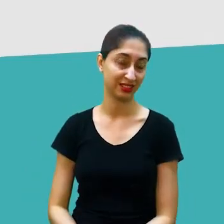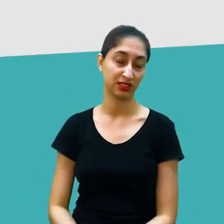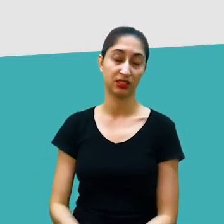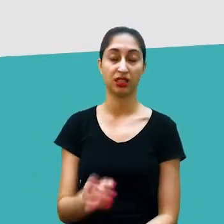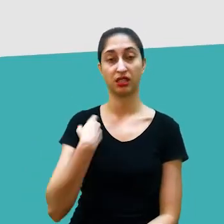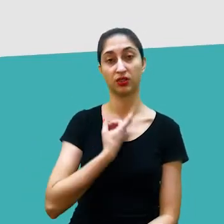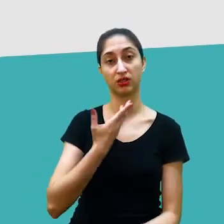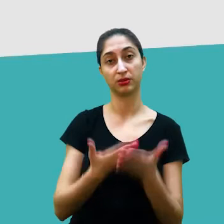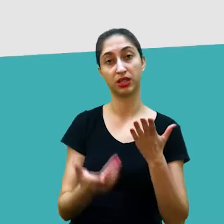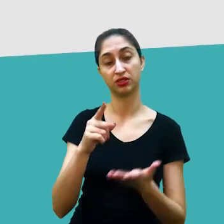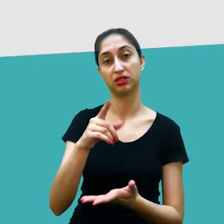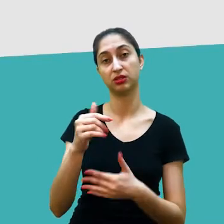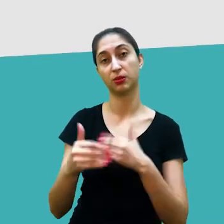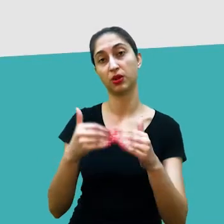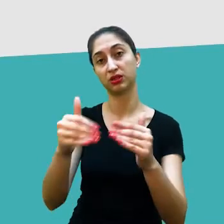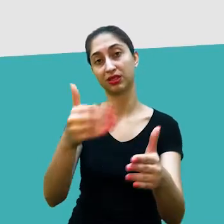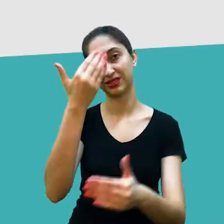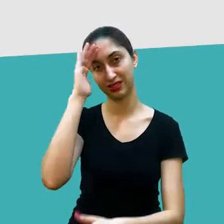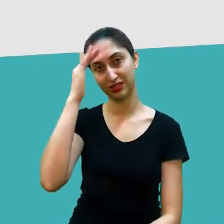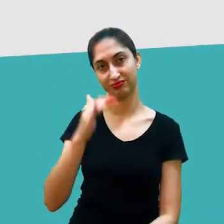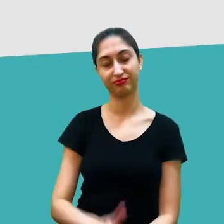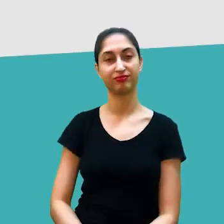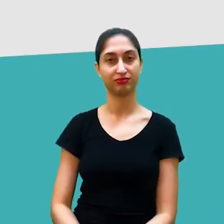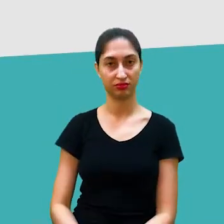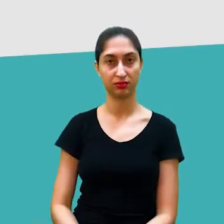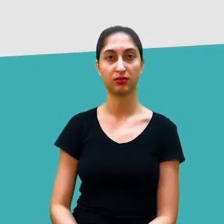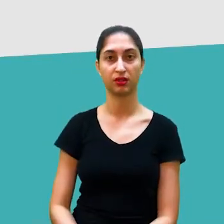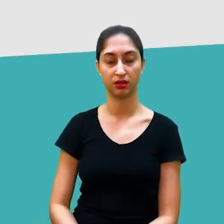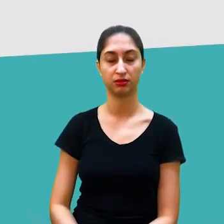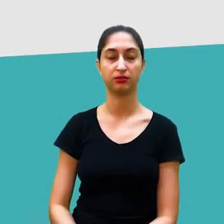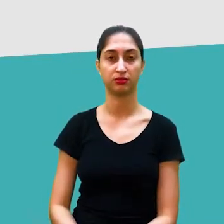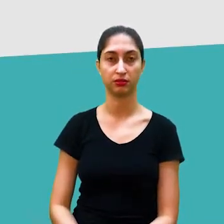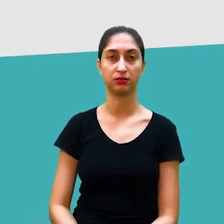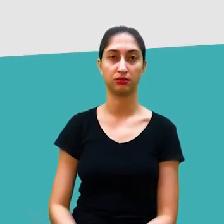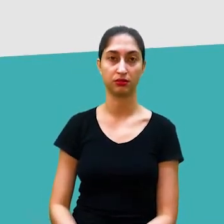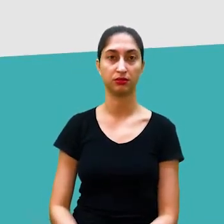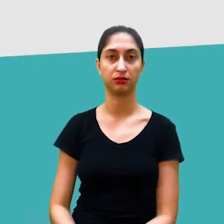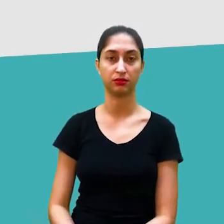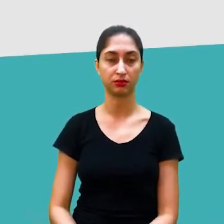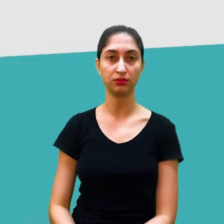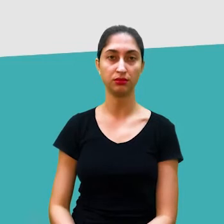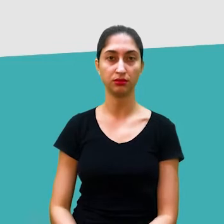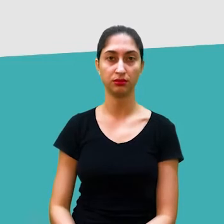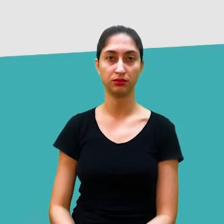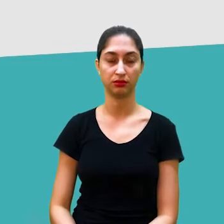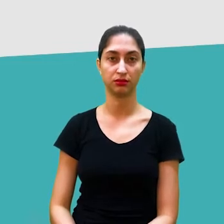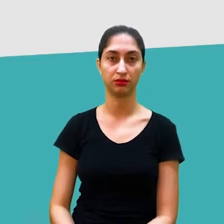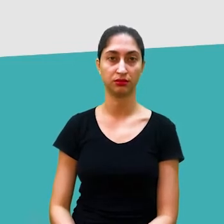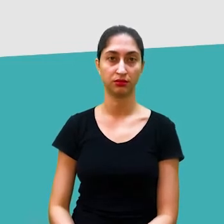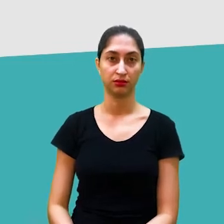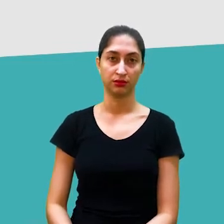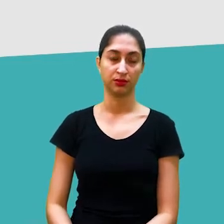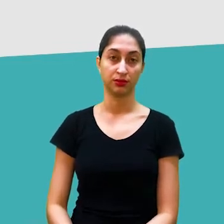importante de entender os processos, né? É verdade. E A gente vai entrar mais no tema realmente